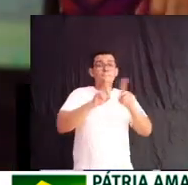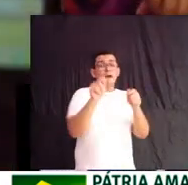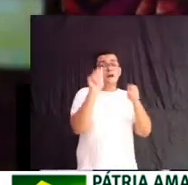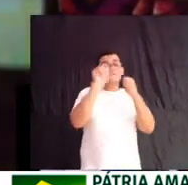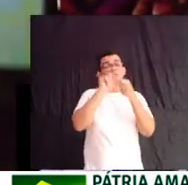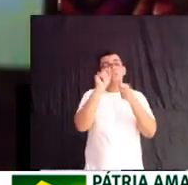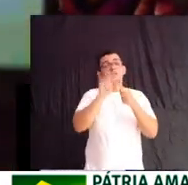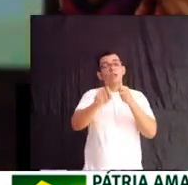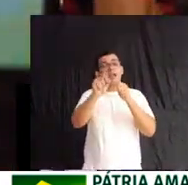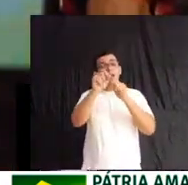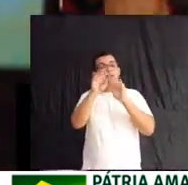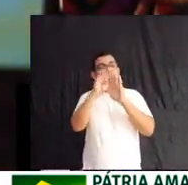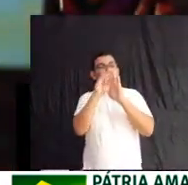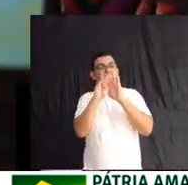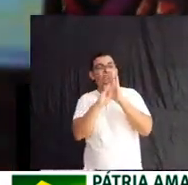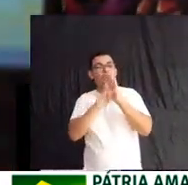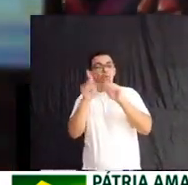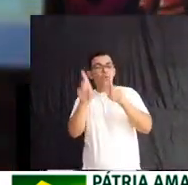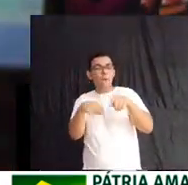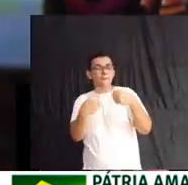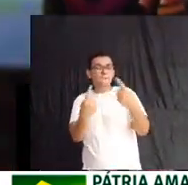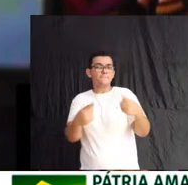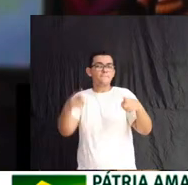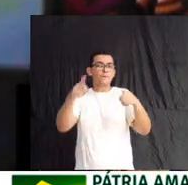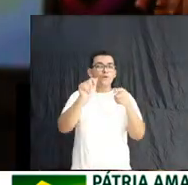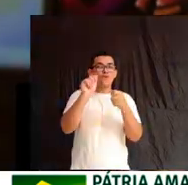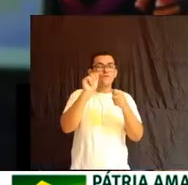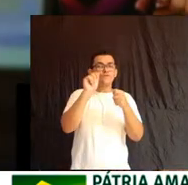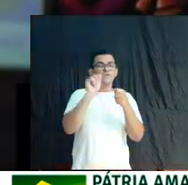simples, mas que eu fiz de coração.